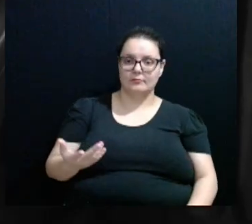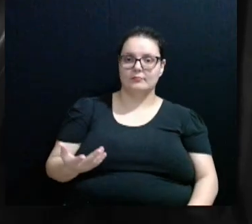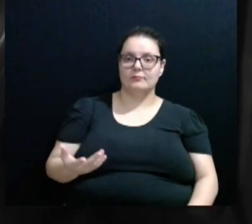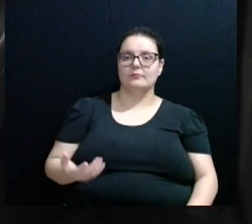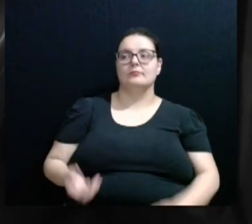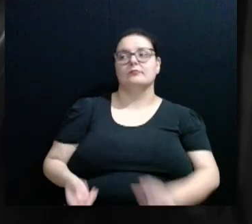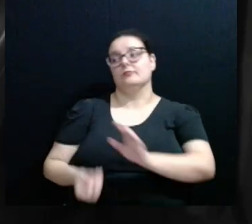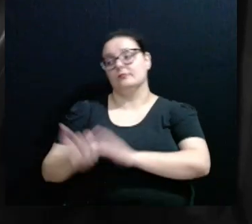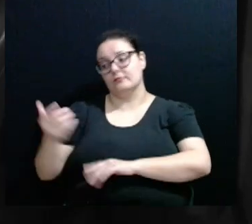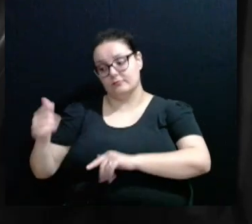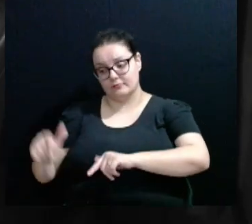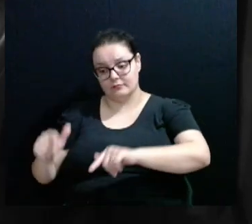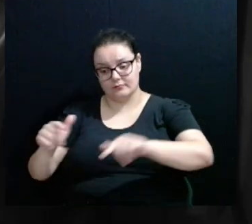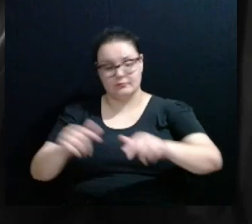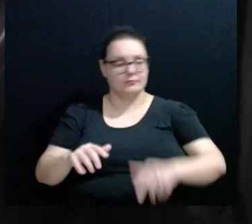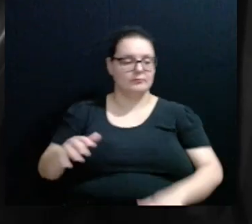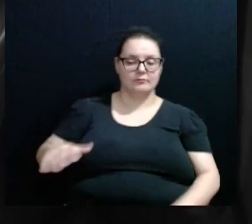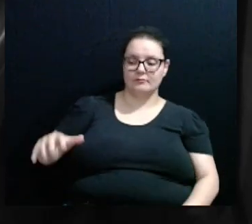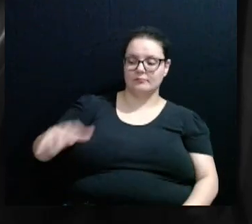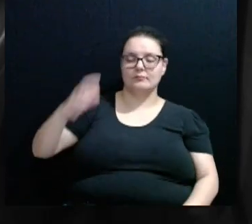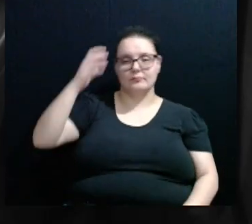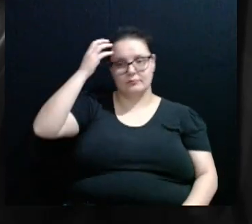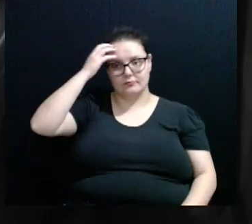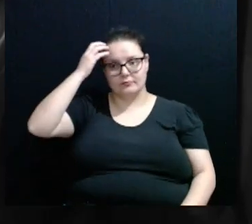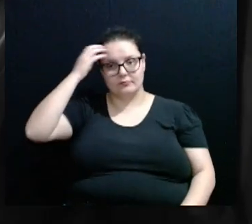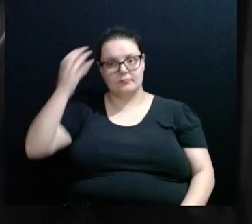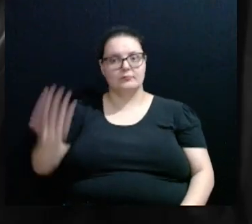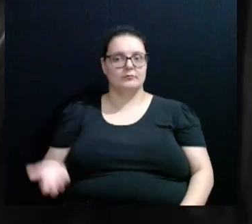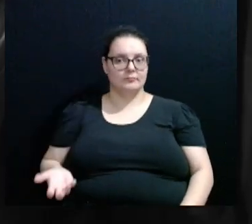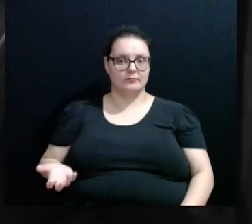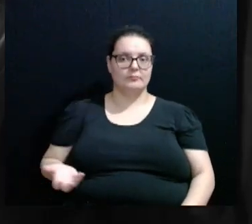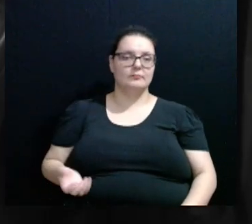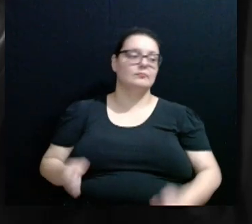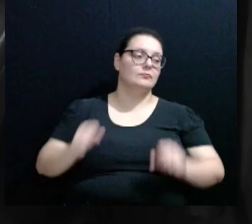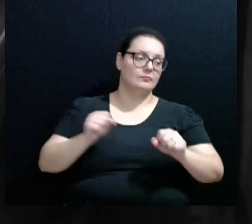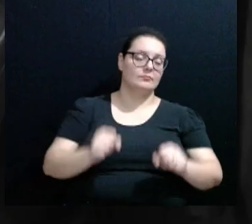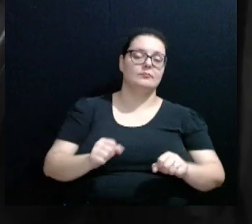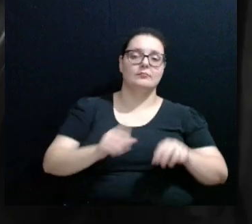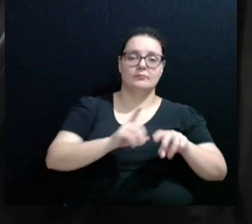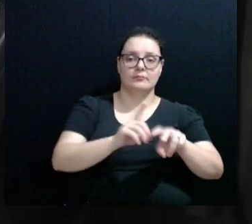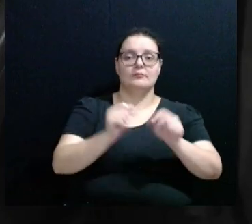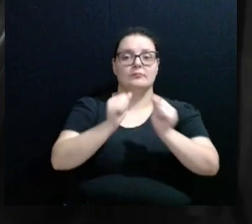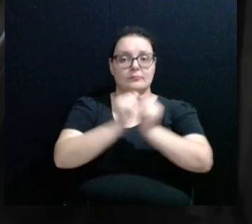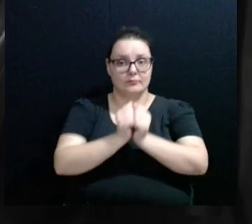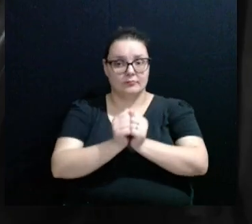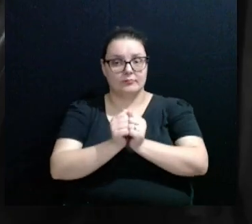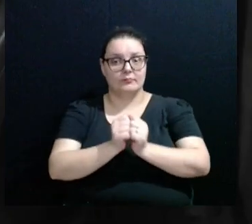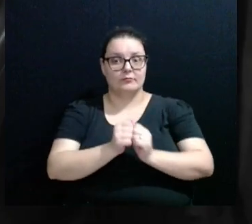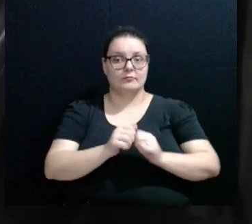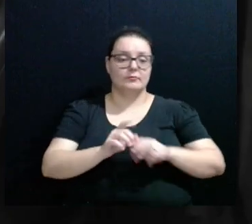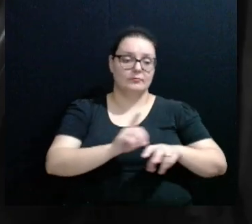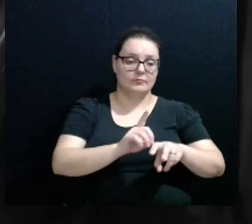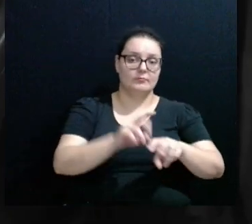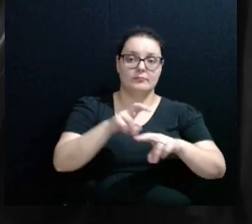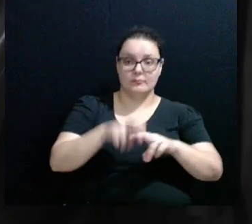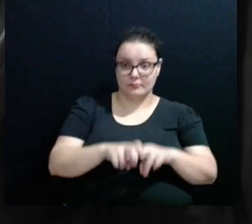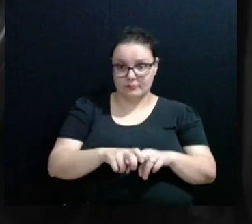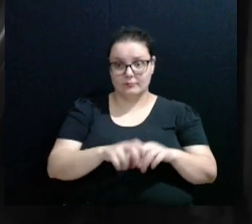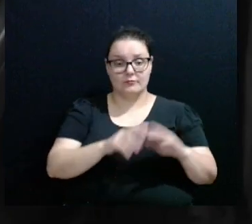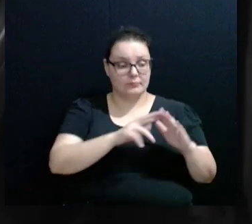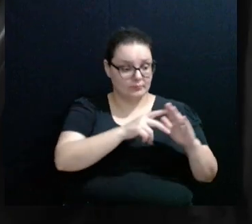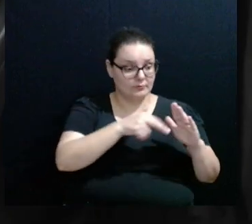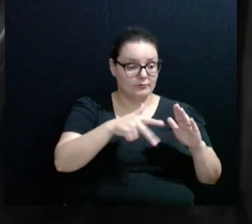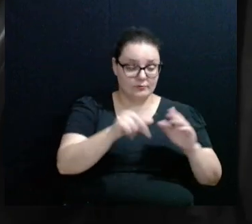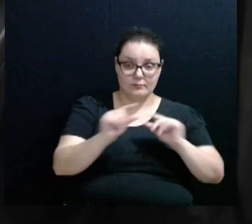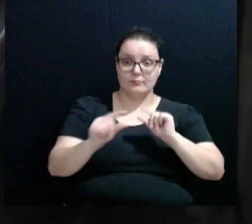áreas, por exemplo, no taquaral ou nos lugares onde eles possam estar com os cachorros, possam ficar sentados e sair de casa.